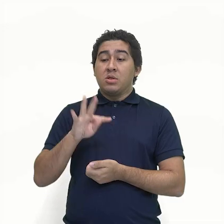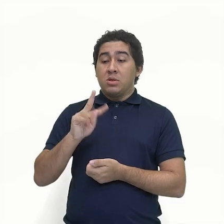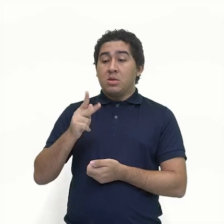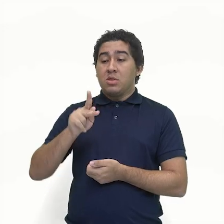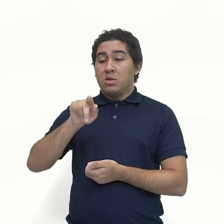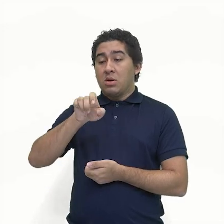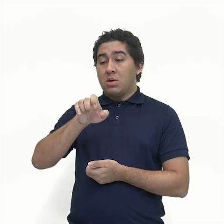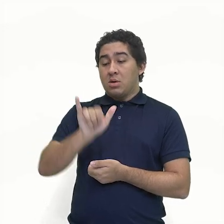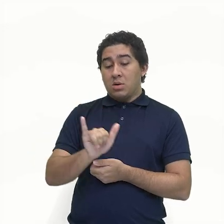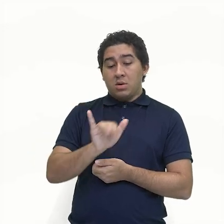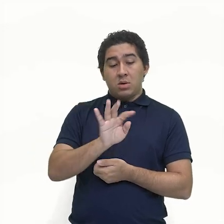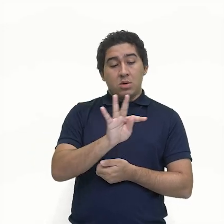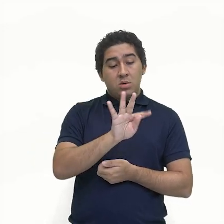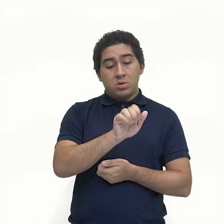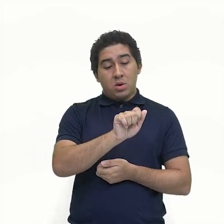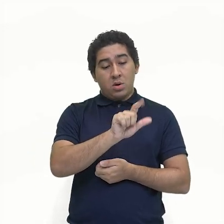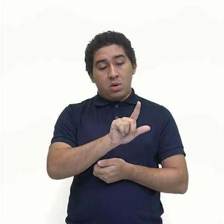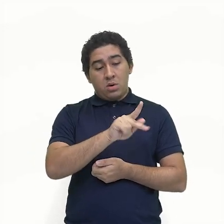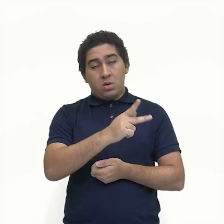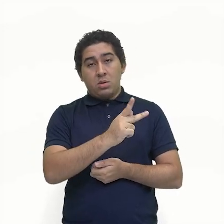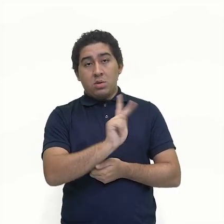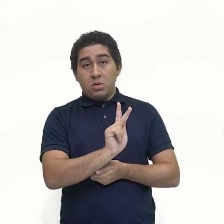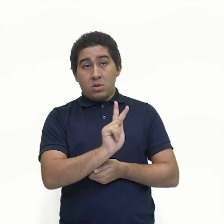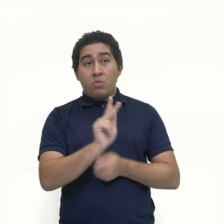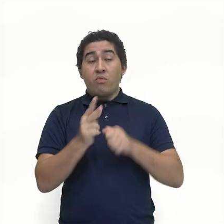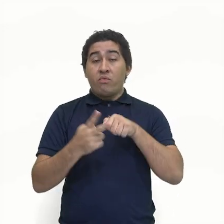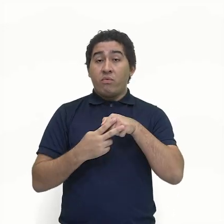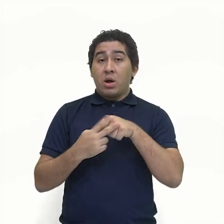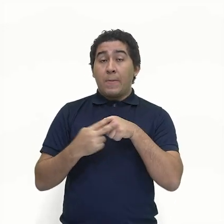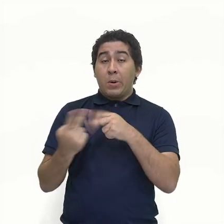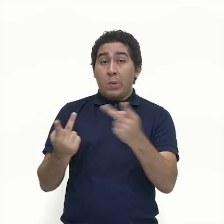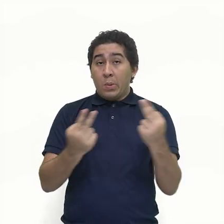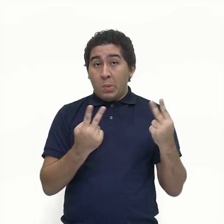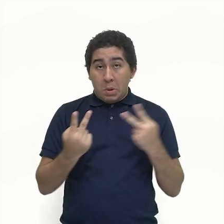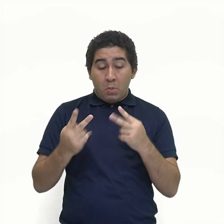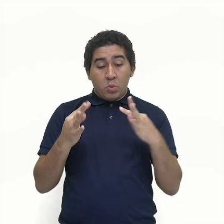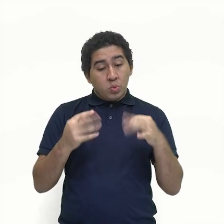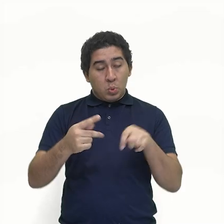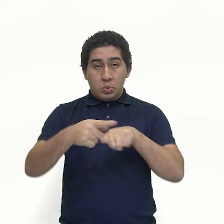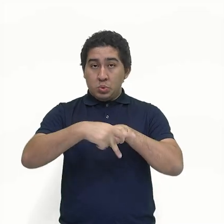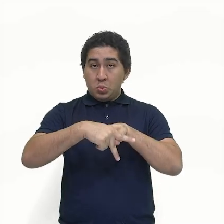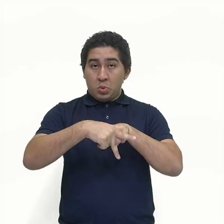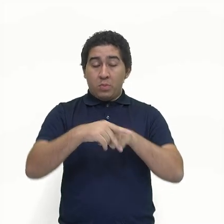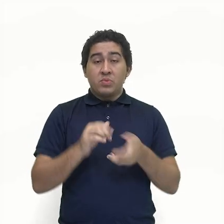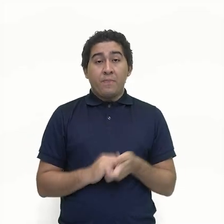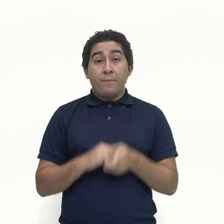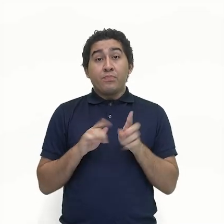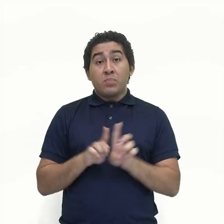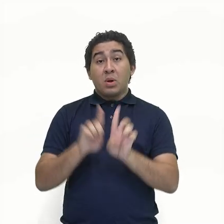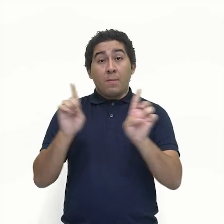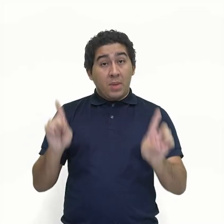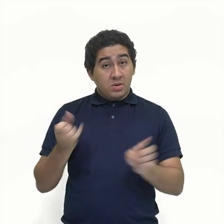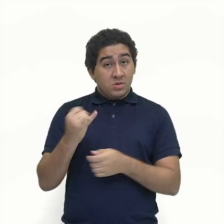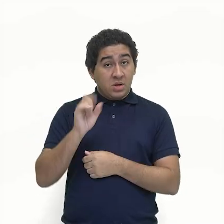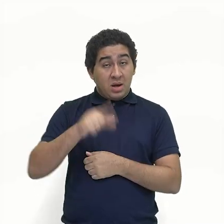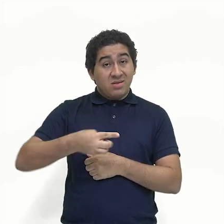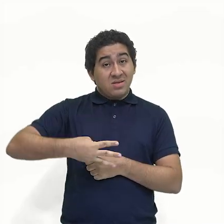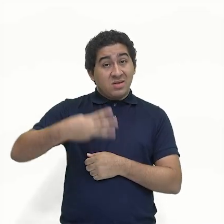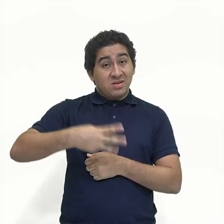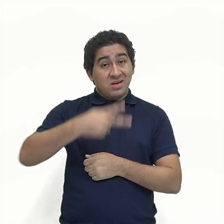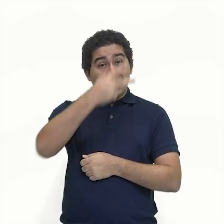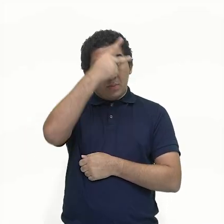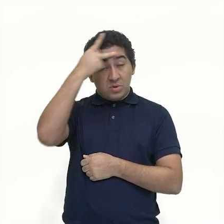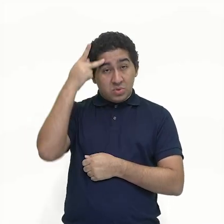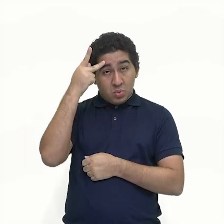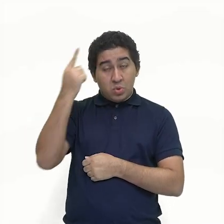mesmo para todos esses pronomes aqui. Mas, quando for na terceira pessoa